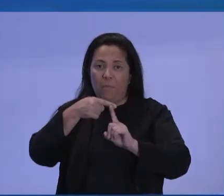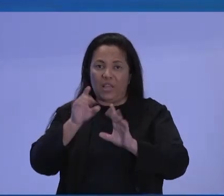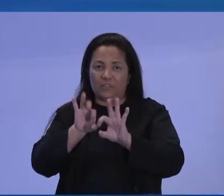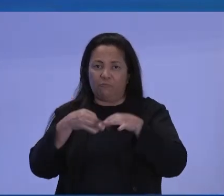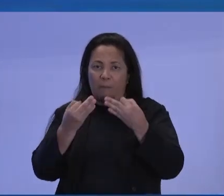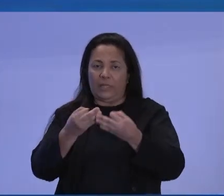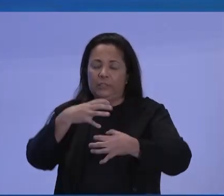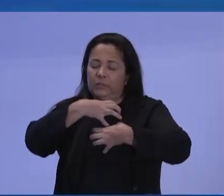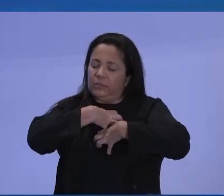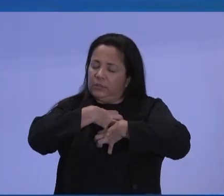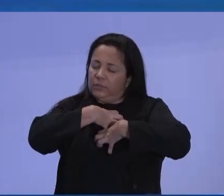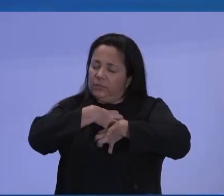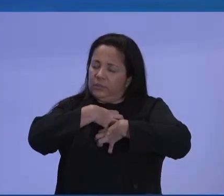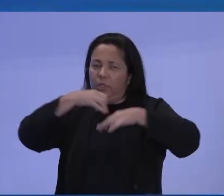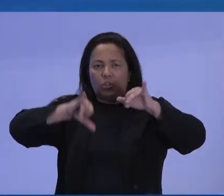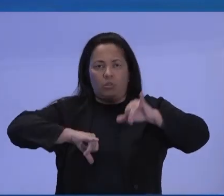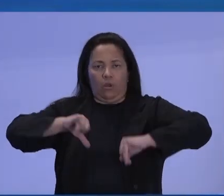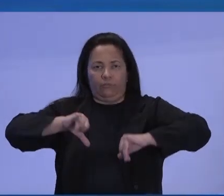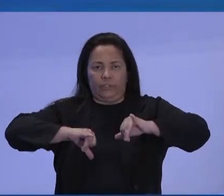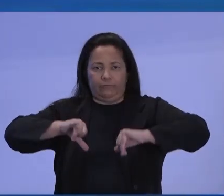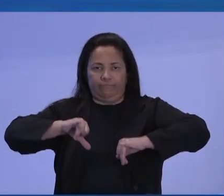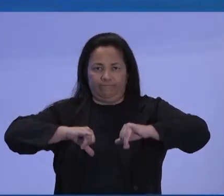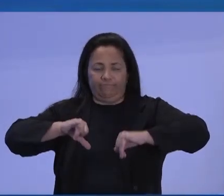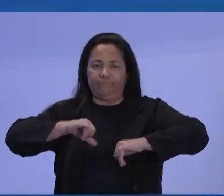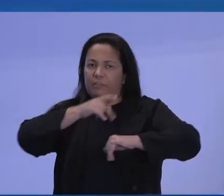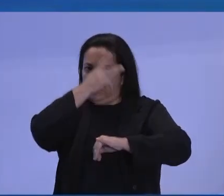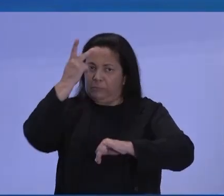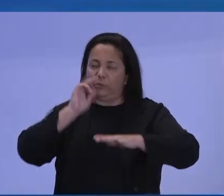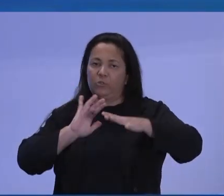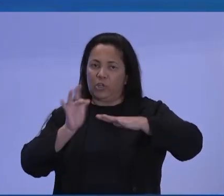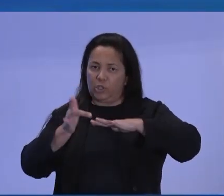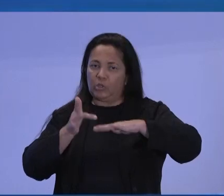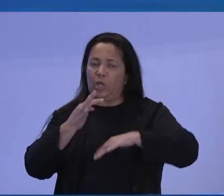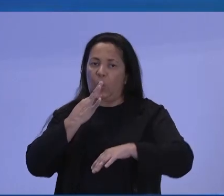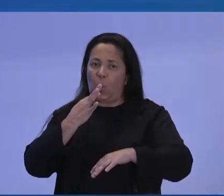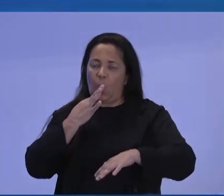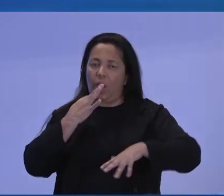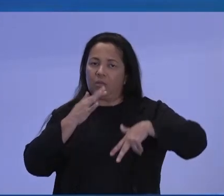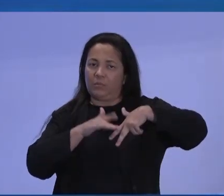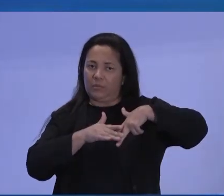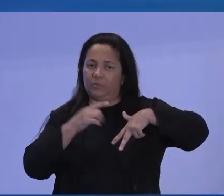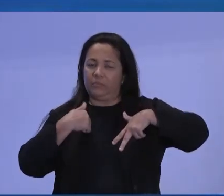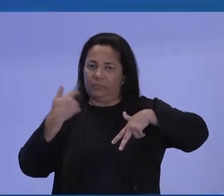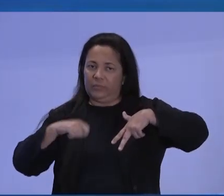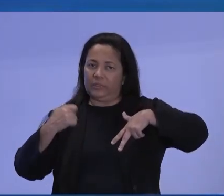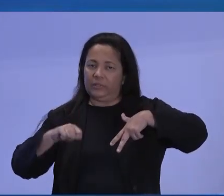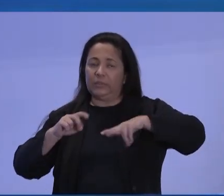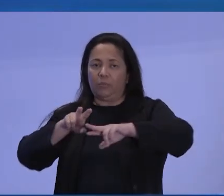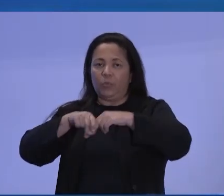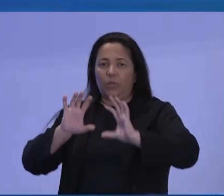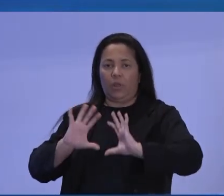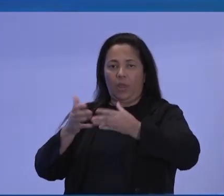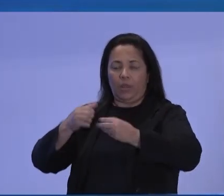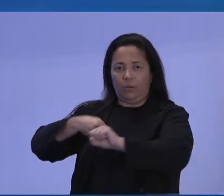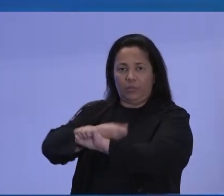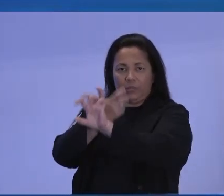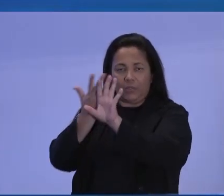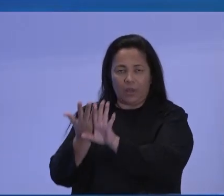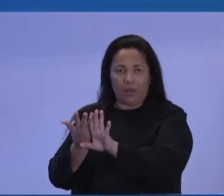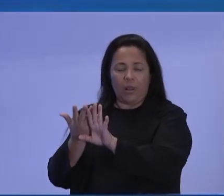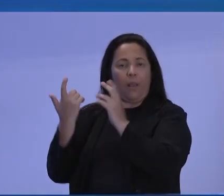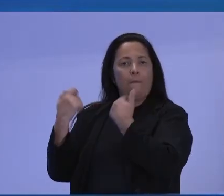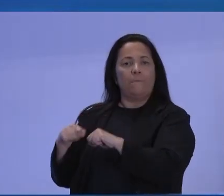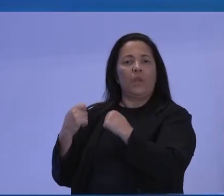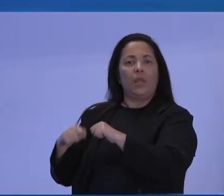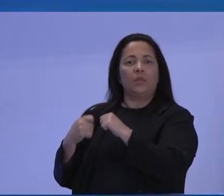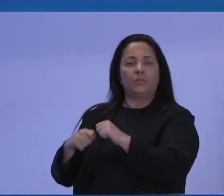rede social. E essa situação requer uma abordagem apropriada pela equipe de saúde, como já foi dito, uma equipe